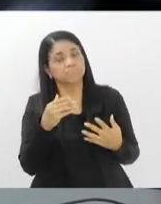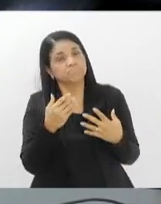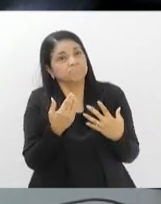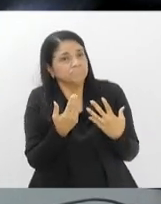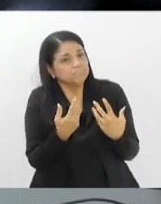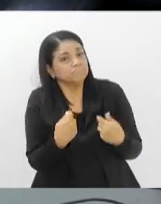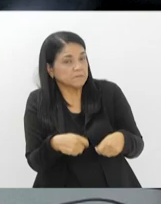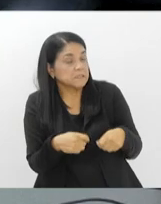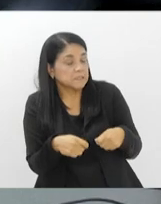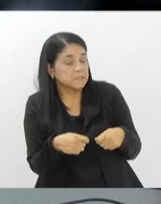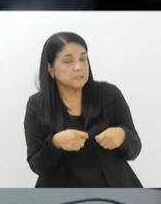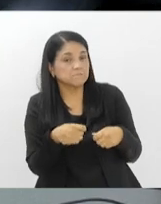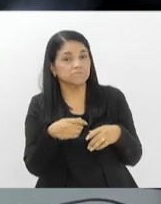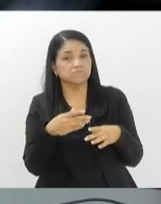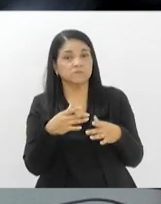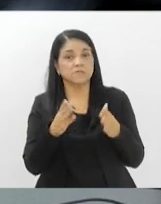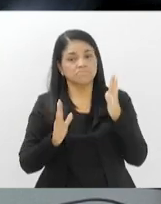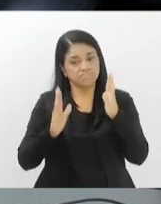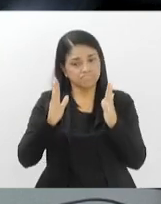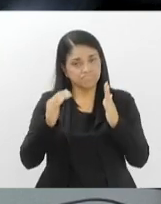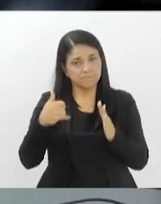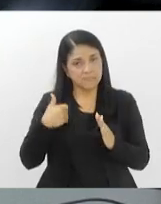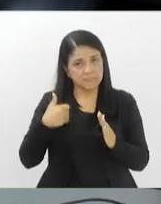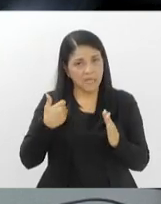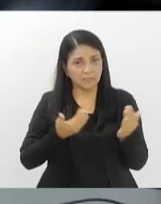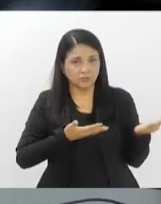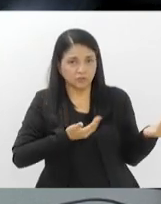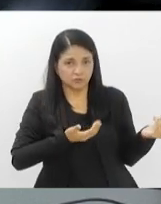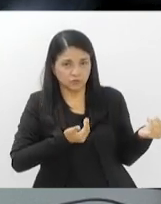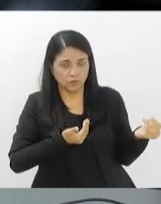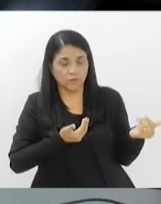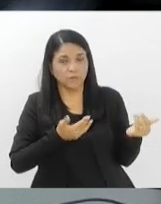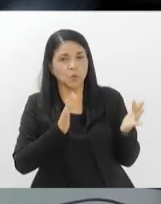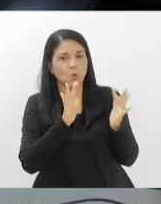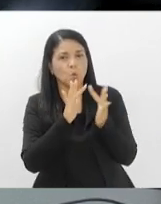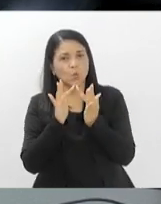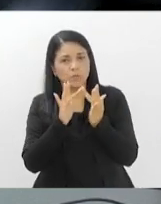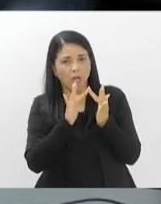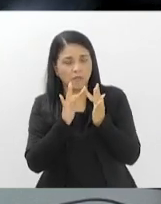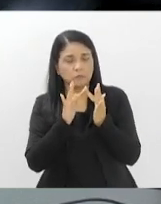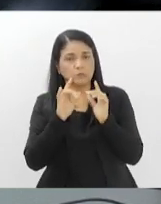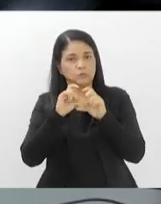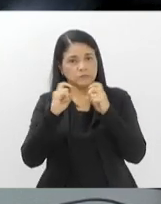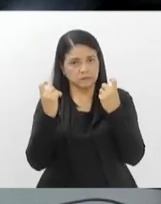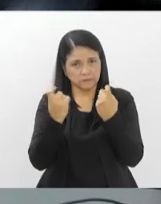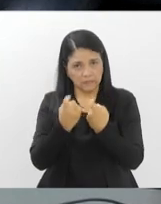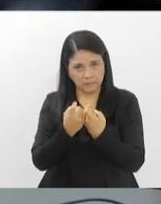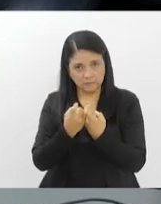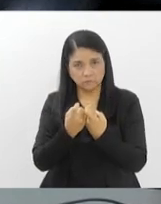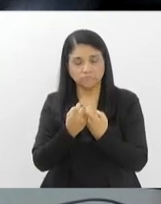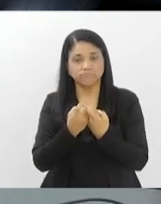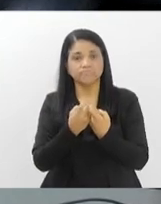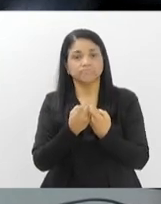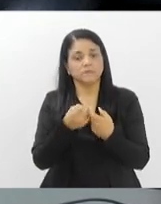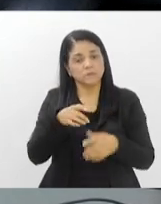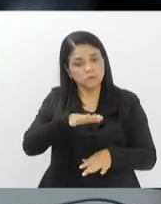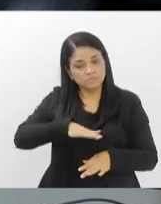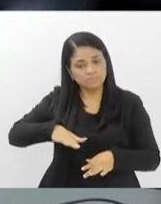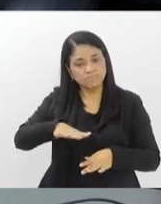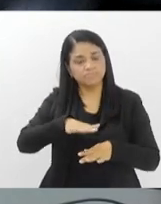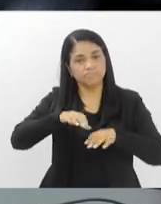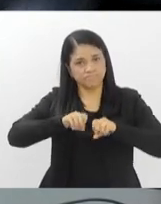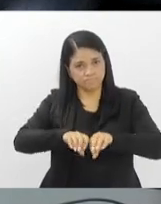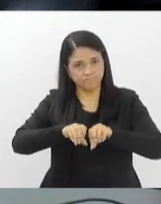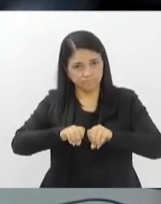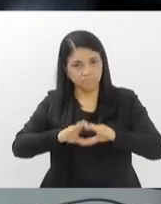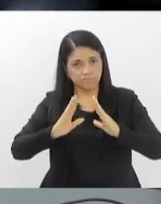necessário, porque eles estão entrando na idade onde passam a ter contato com a vida sexual, e ter algum tipo de abordagem no espaço educacional, que é o espaço